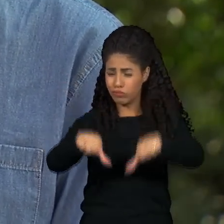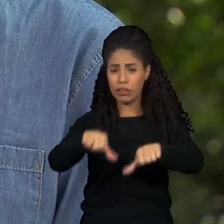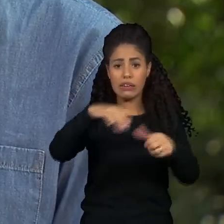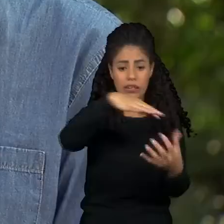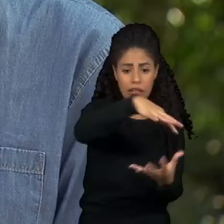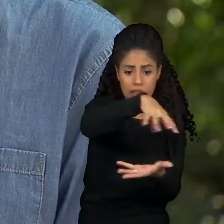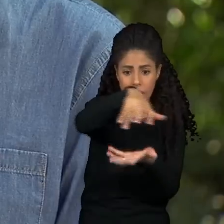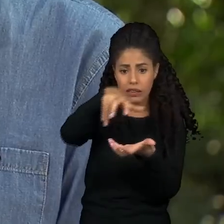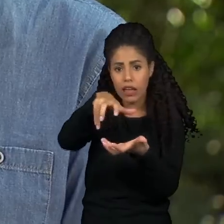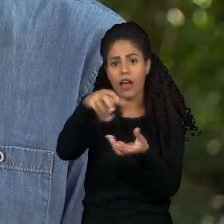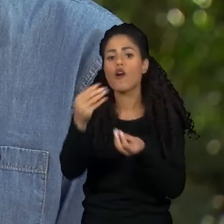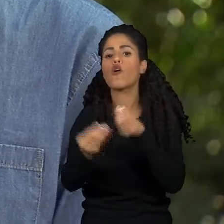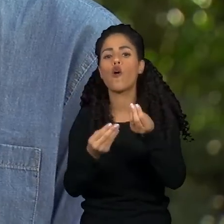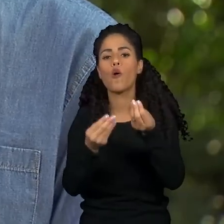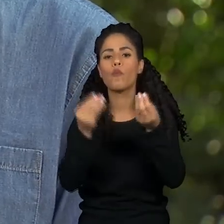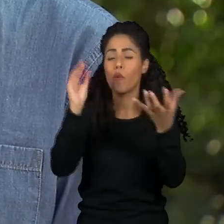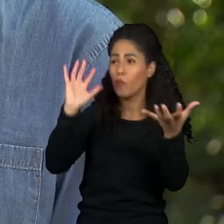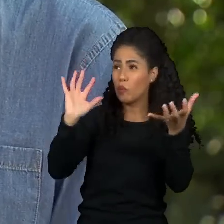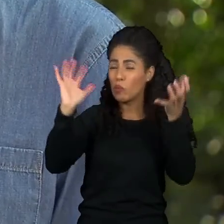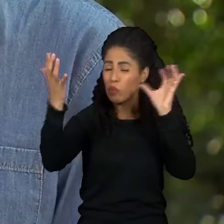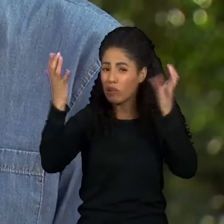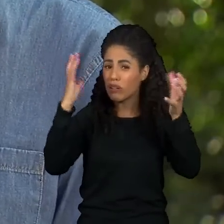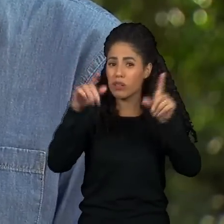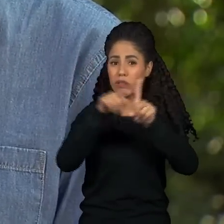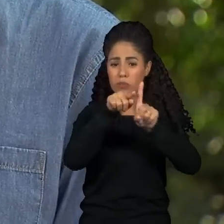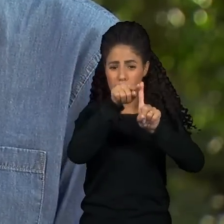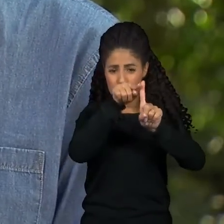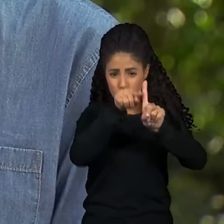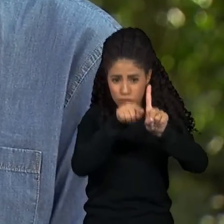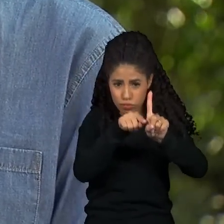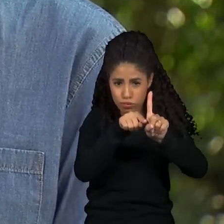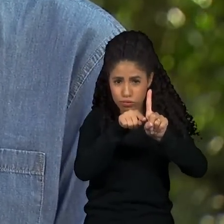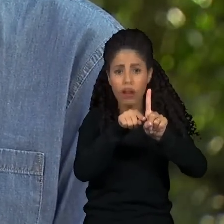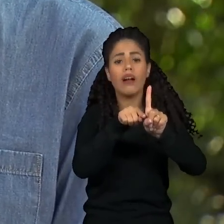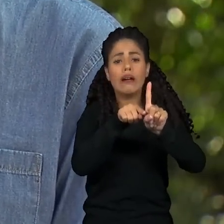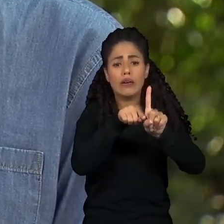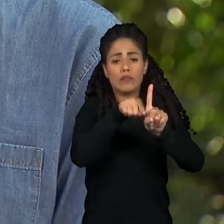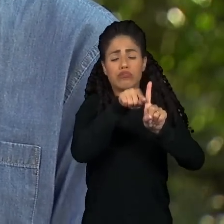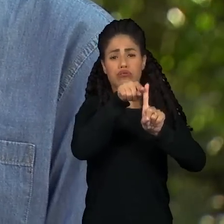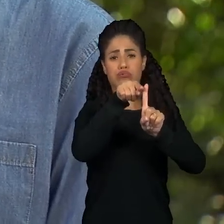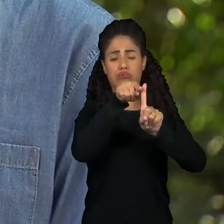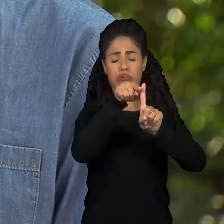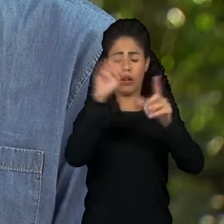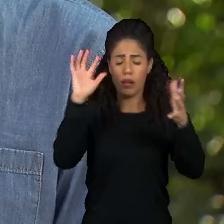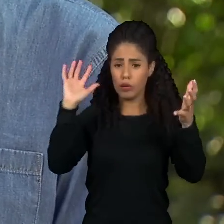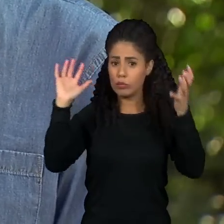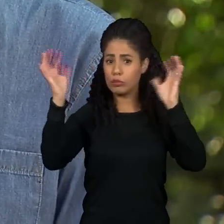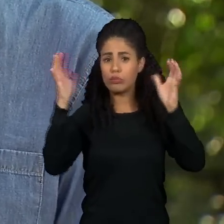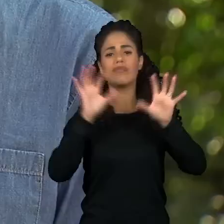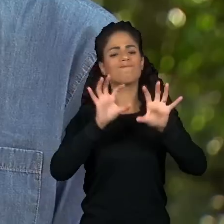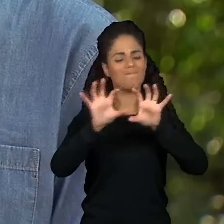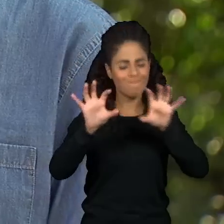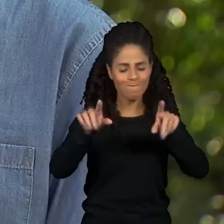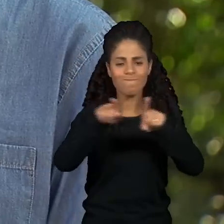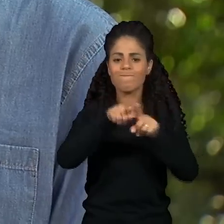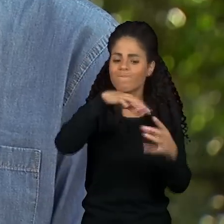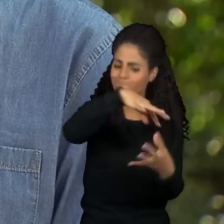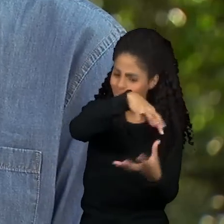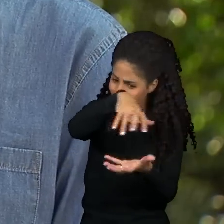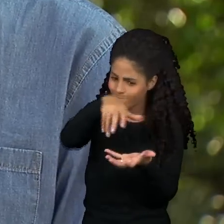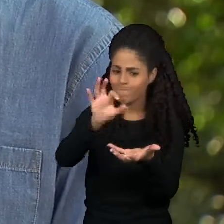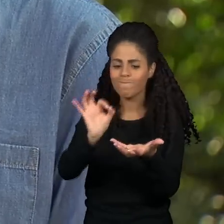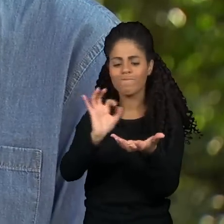a começar pelo clima. Então, as mudanças, famosas mudanças climáticas, né, elas são uma decorrência